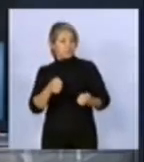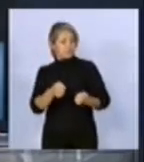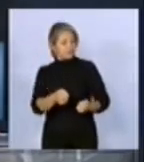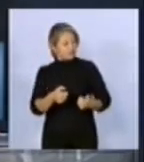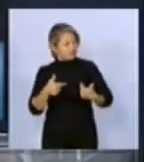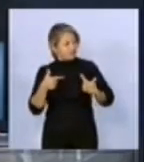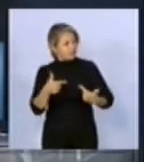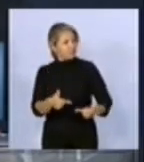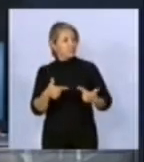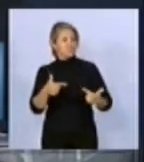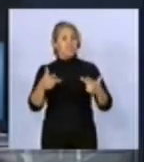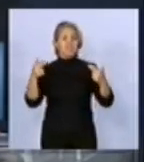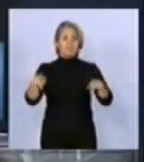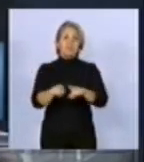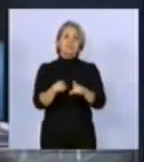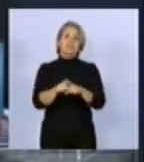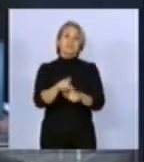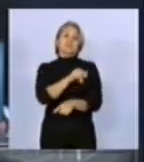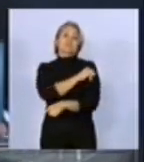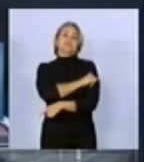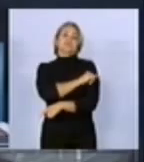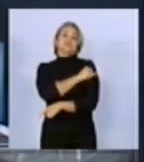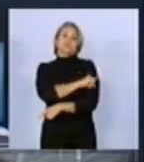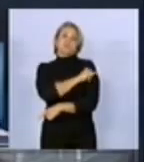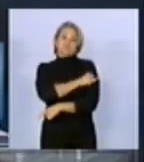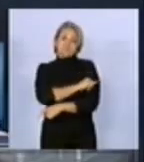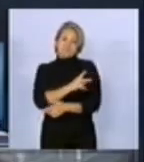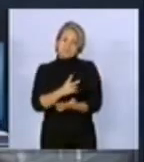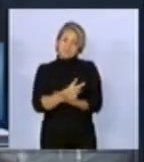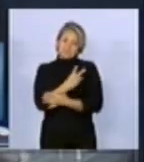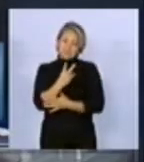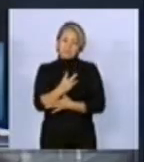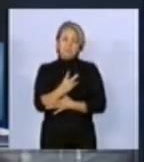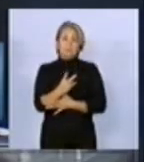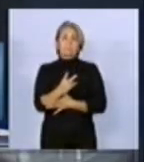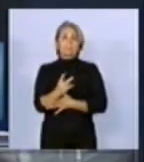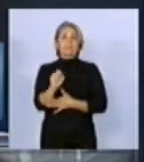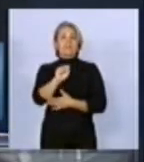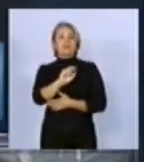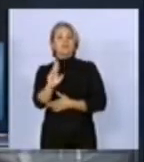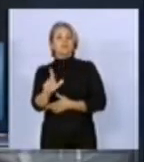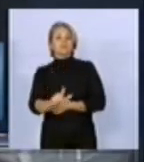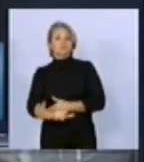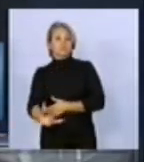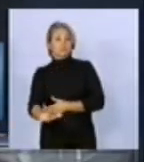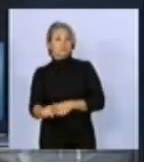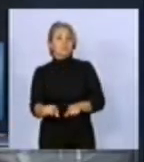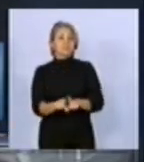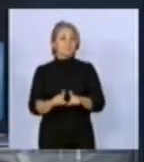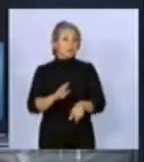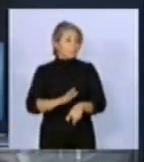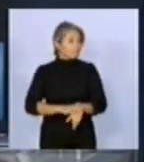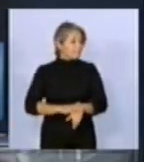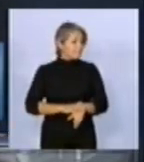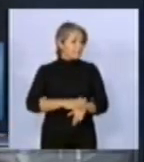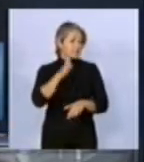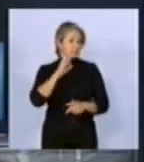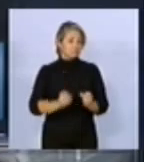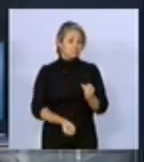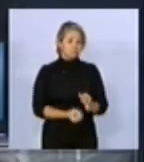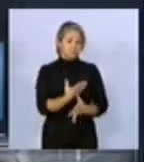idênticos ao do Norte Fluminense centro sul é o maior produtor de cana do